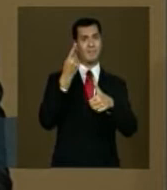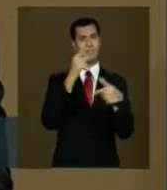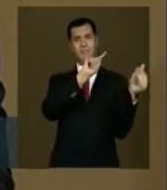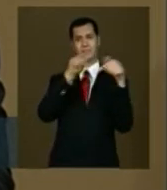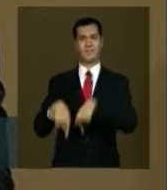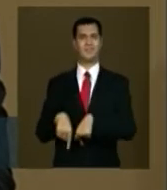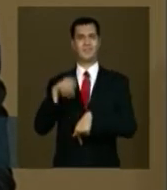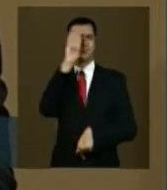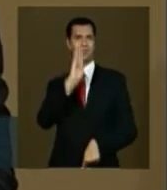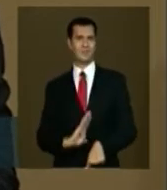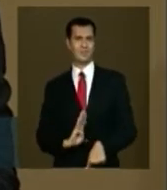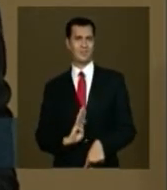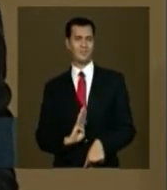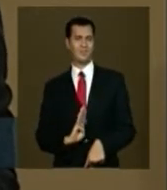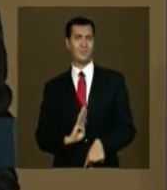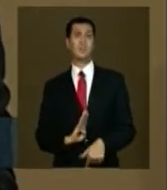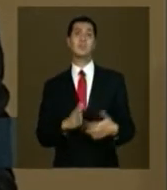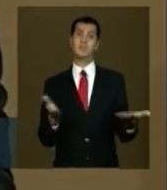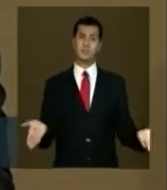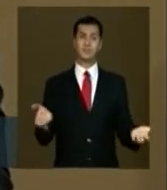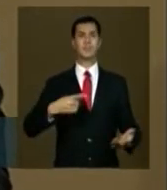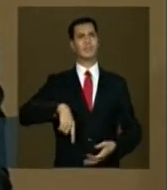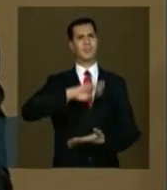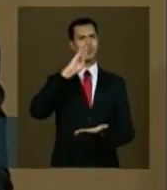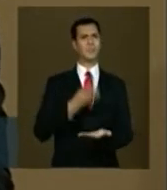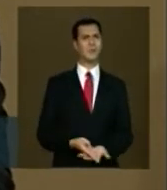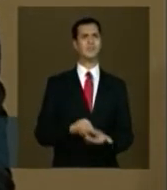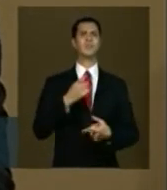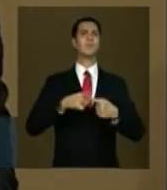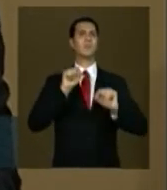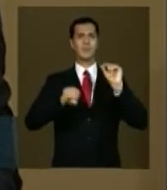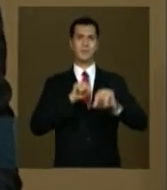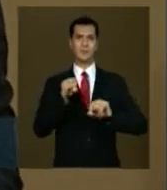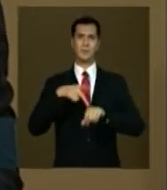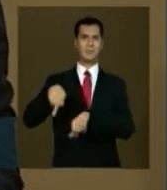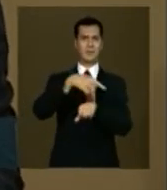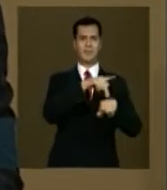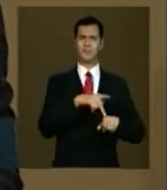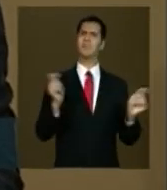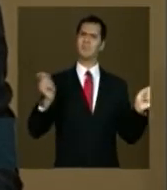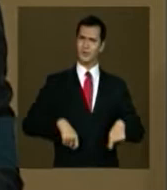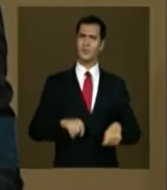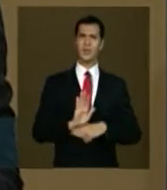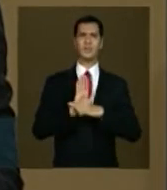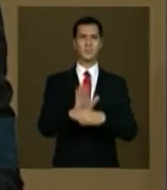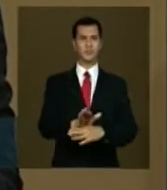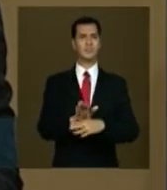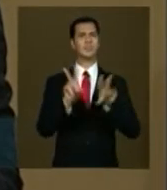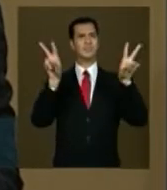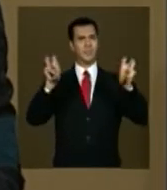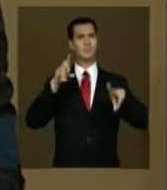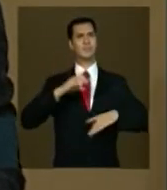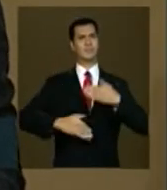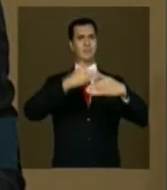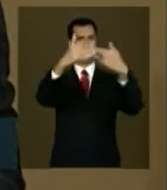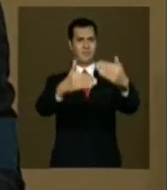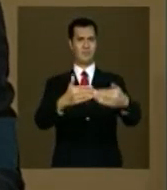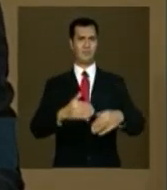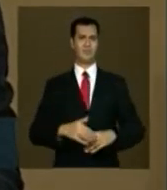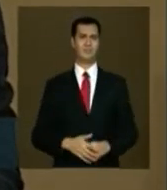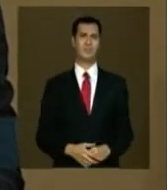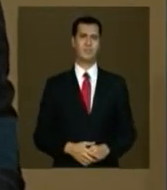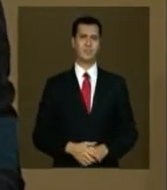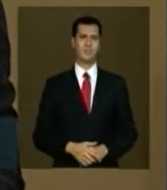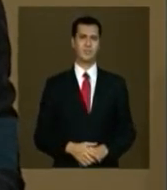soluções inovadoras para os grandes desafios do desenvolvimento com o êxito das políticas de desenvolvimento econômico de inclusão